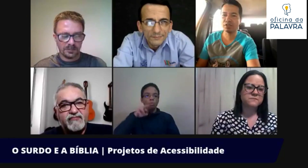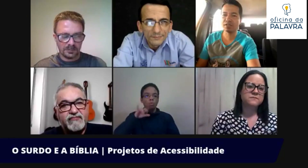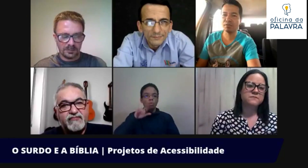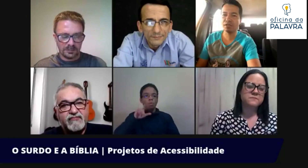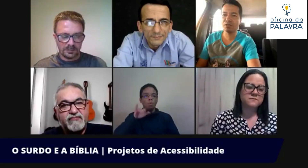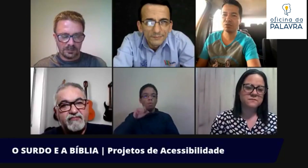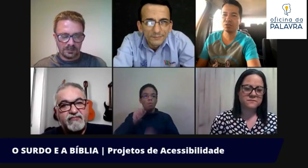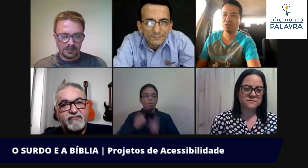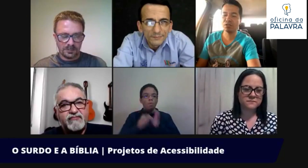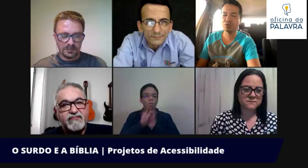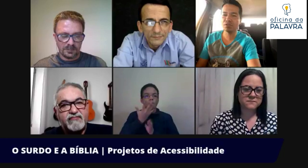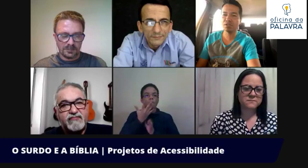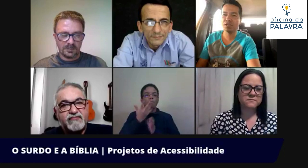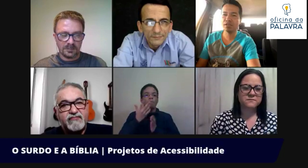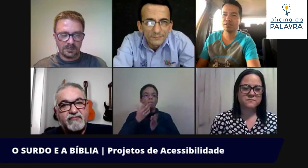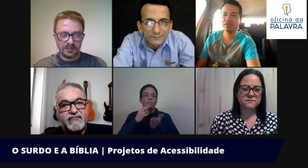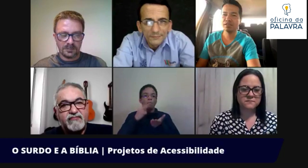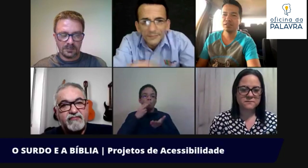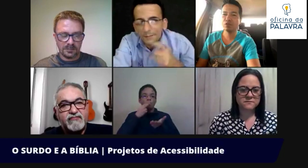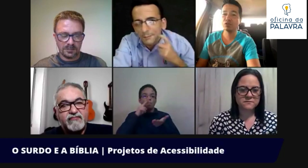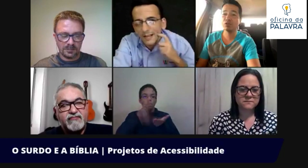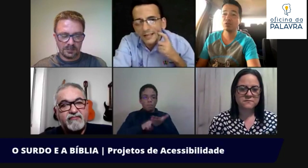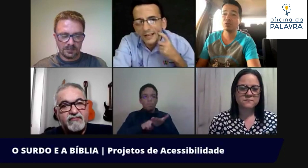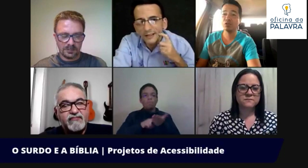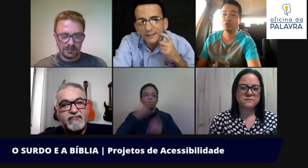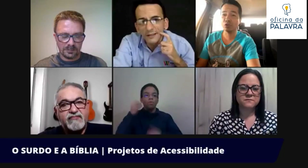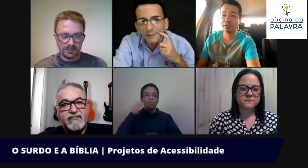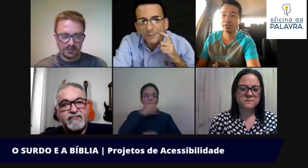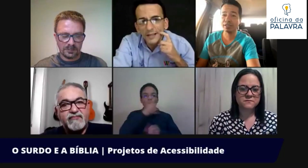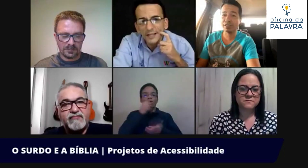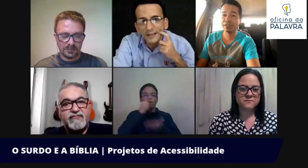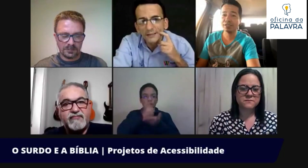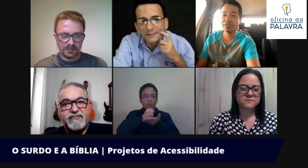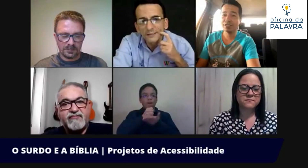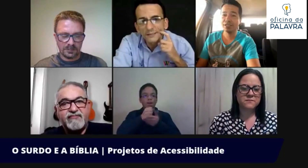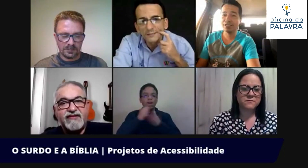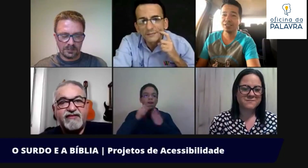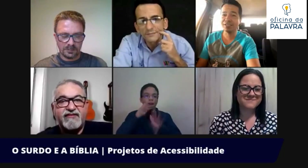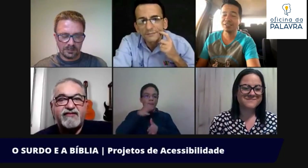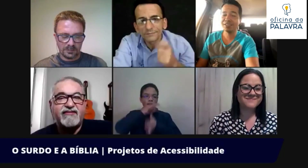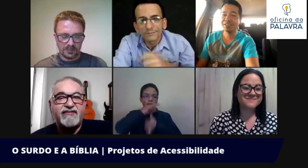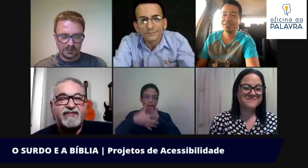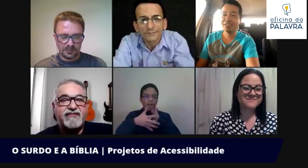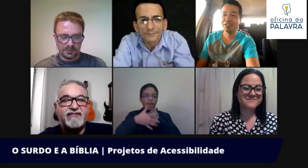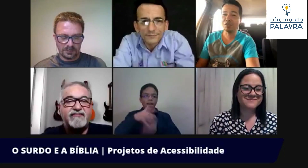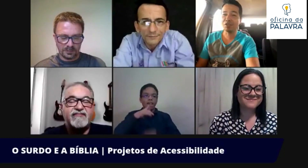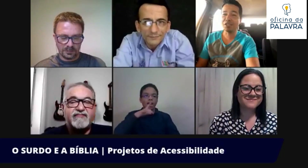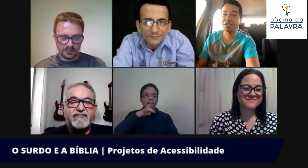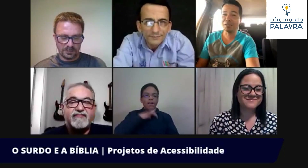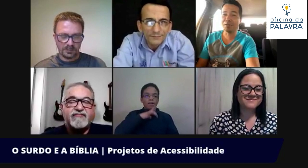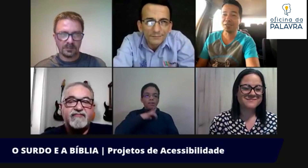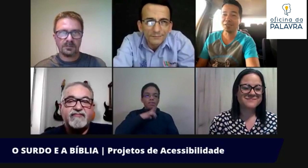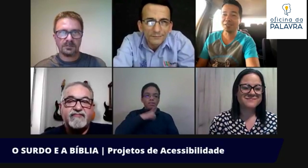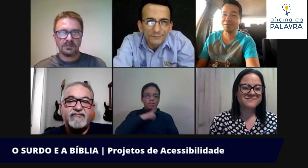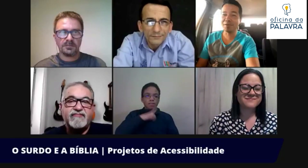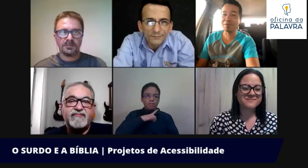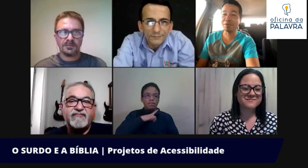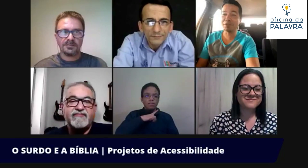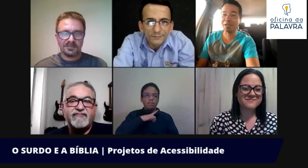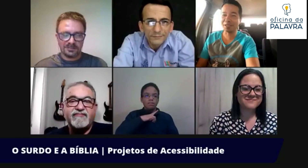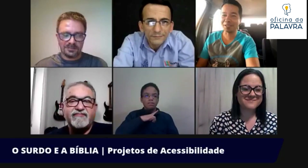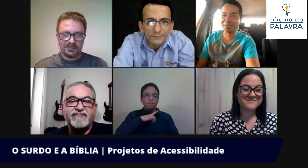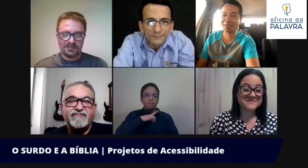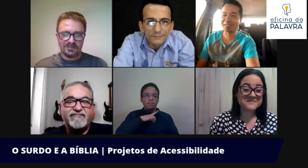do Novo Testamento em língua de sinais. Inclusive, eu tenho todas elas em DVD na